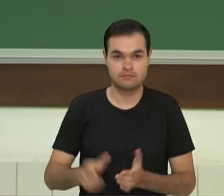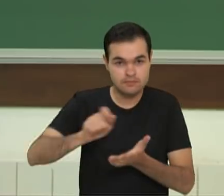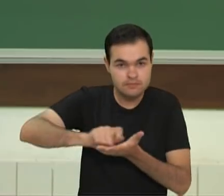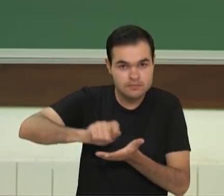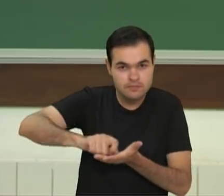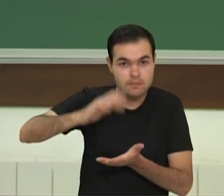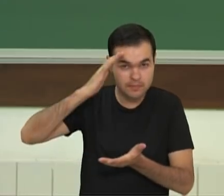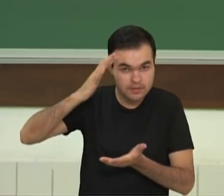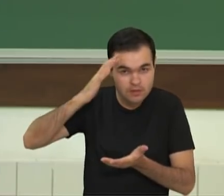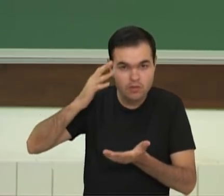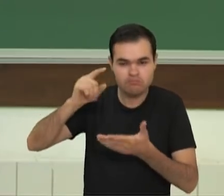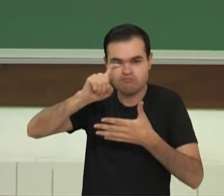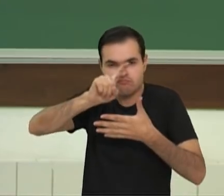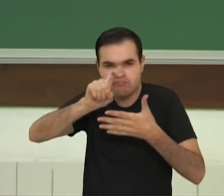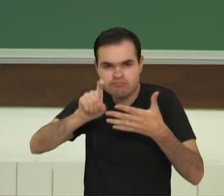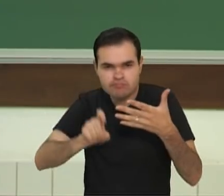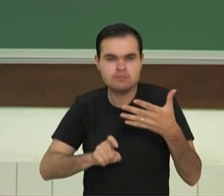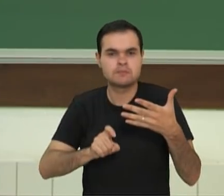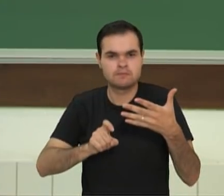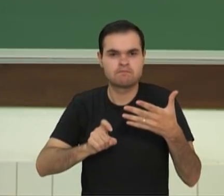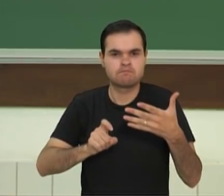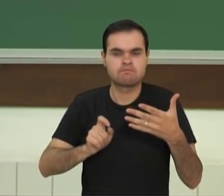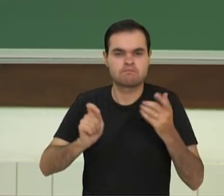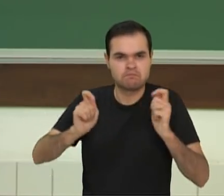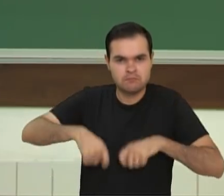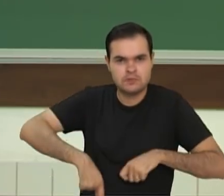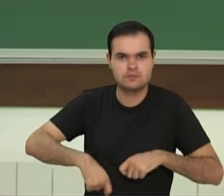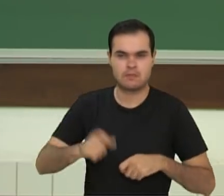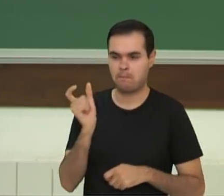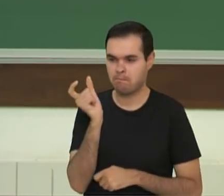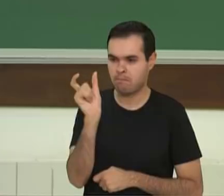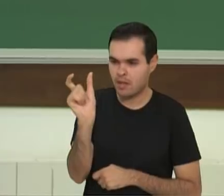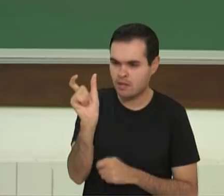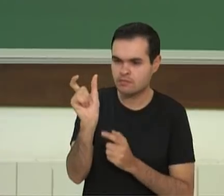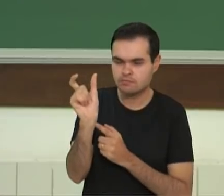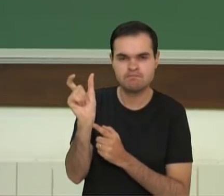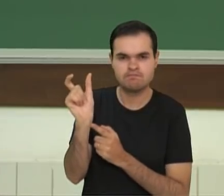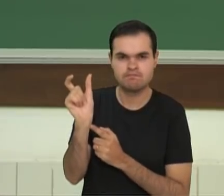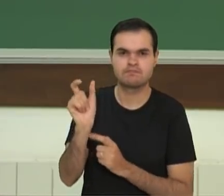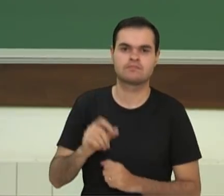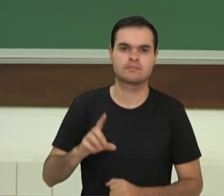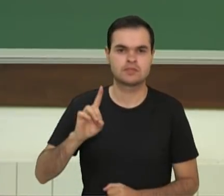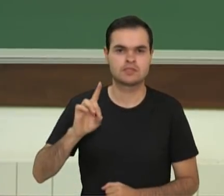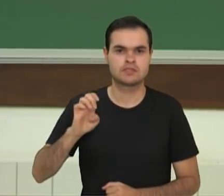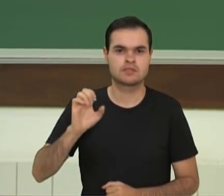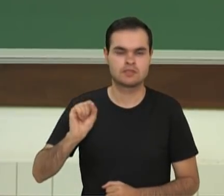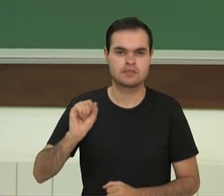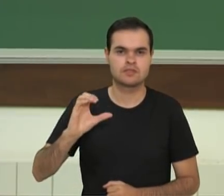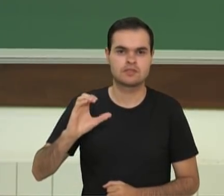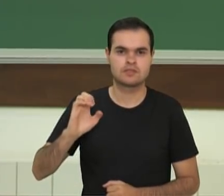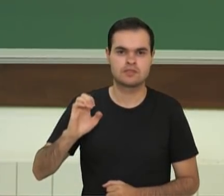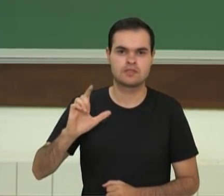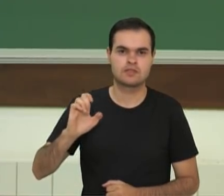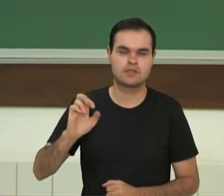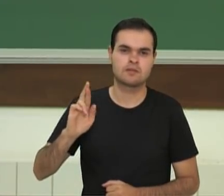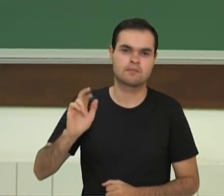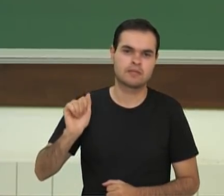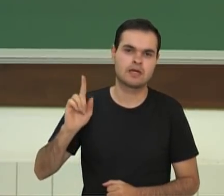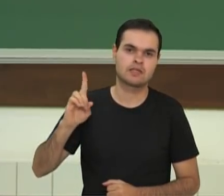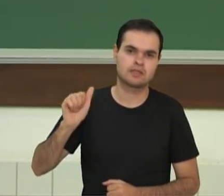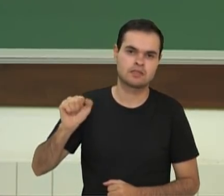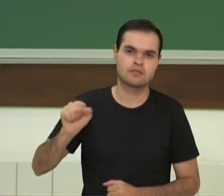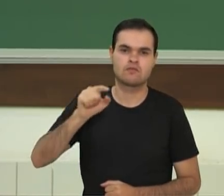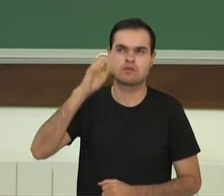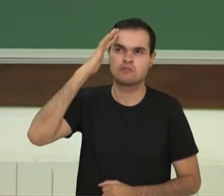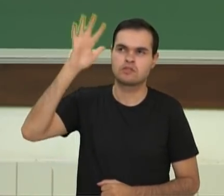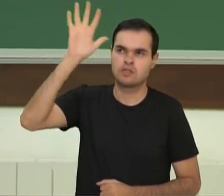Anotou, pensou em alguma possibilidade para essa palavra, descelebradas? Então, se você teve uma ideia diferente,